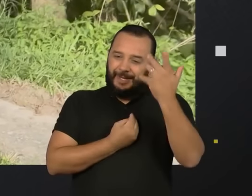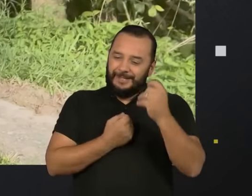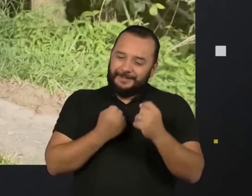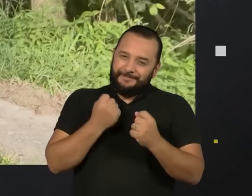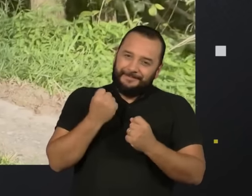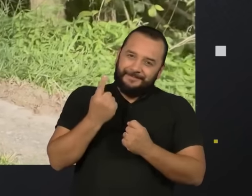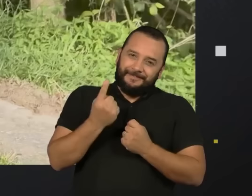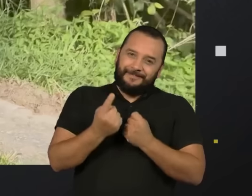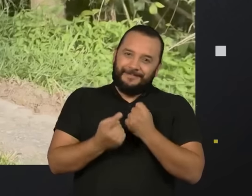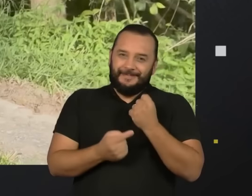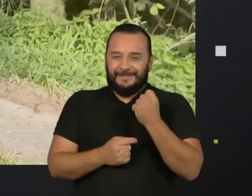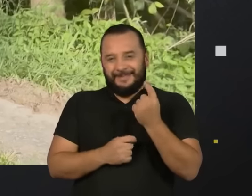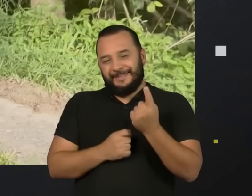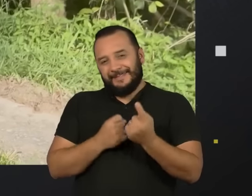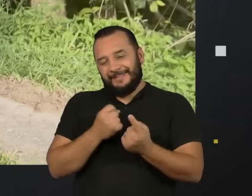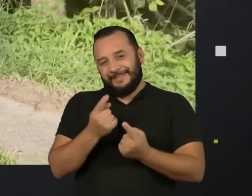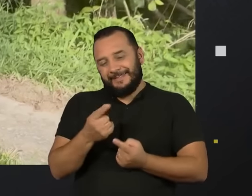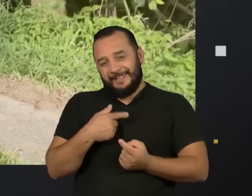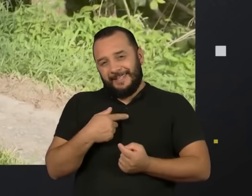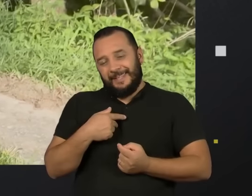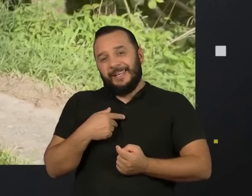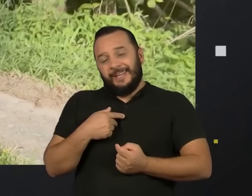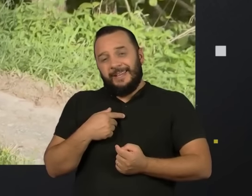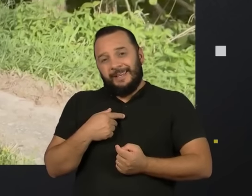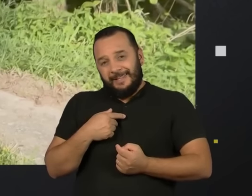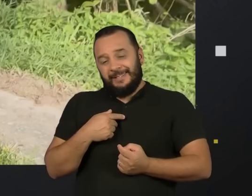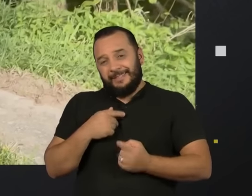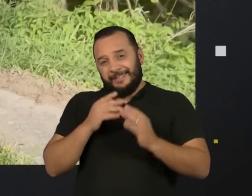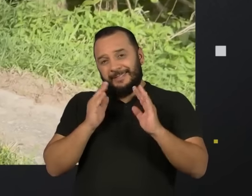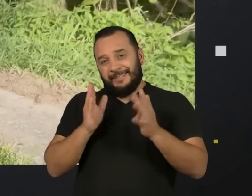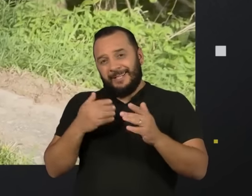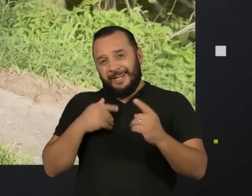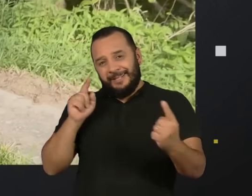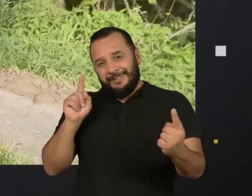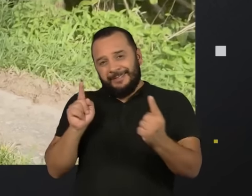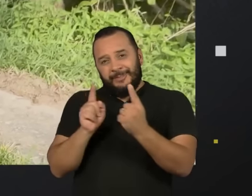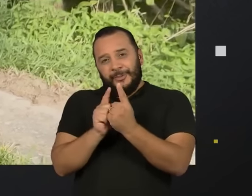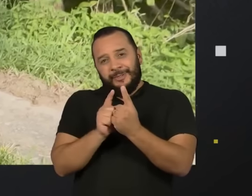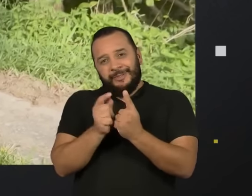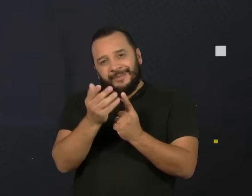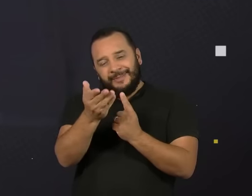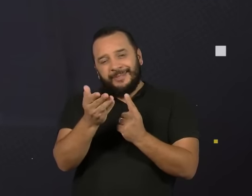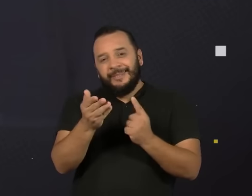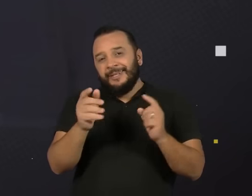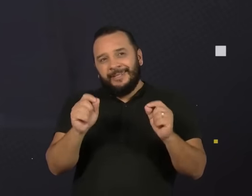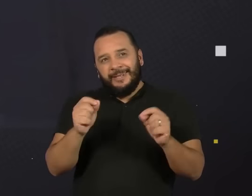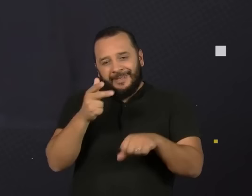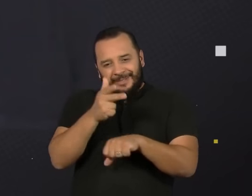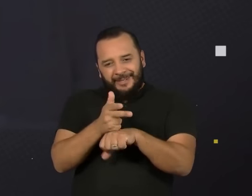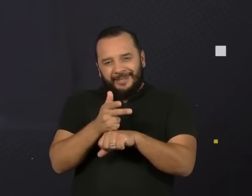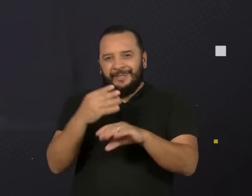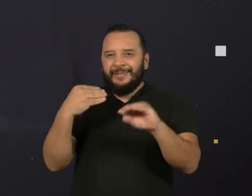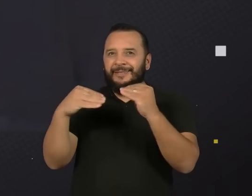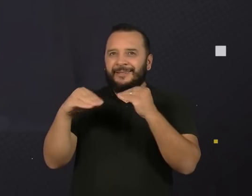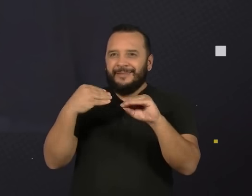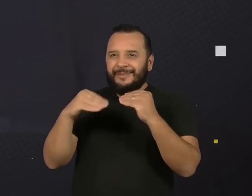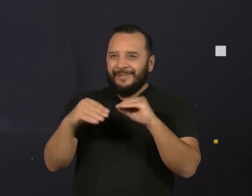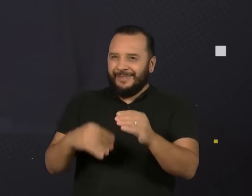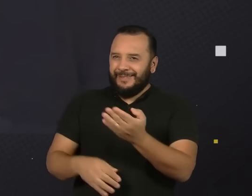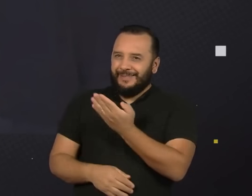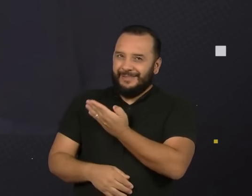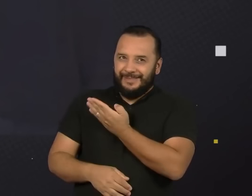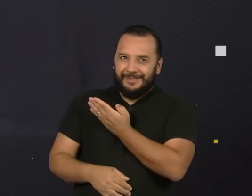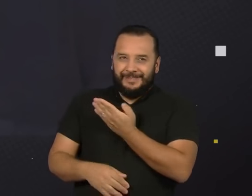sabe? E a gente se encontra num set de novela, né? E imediatamente a gente